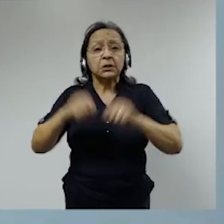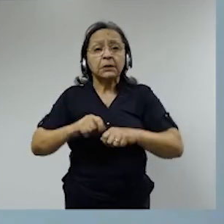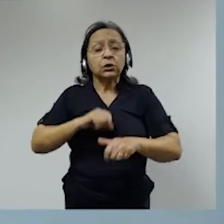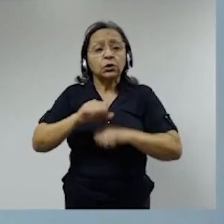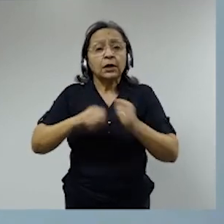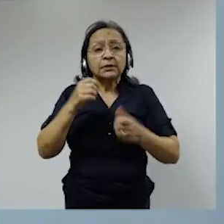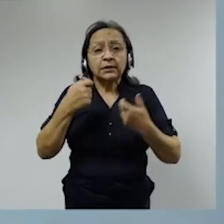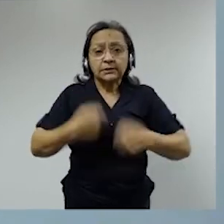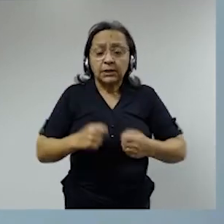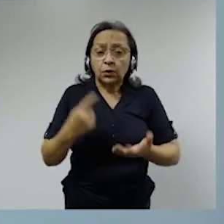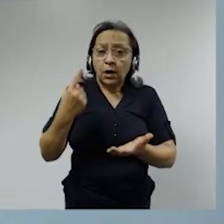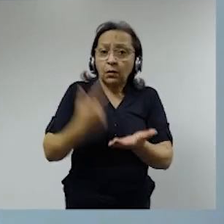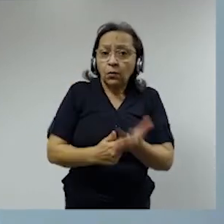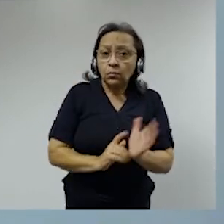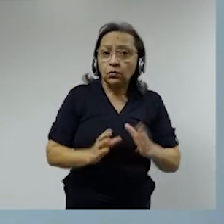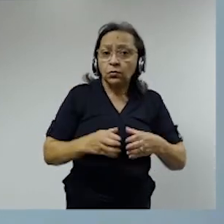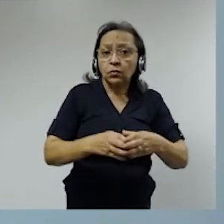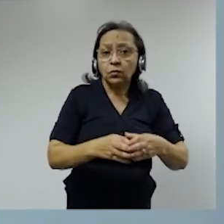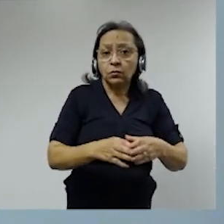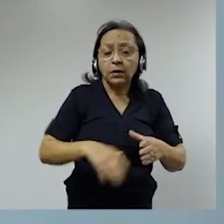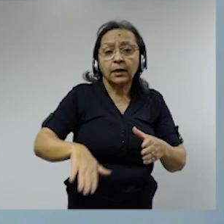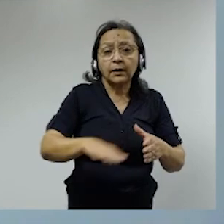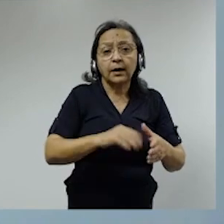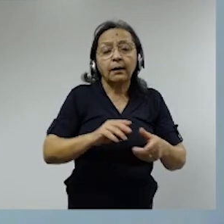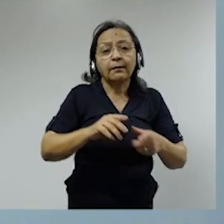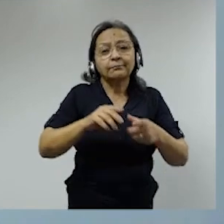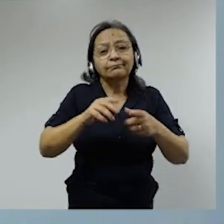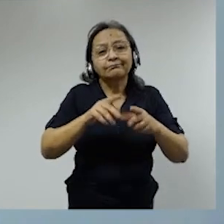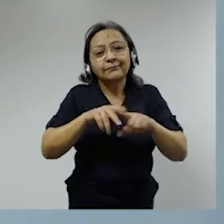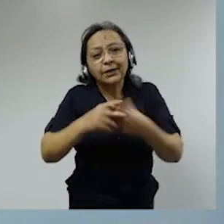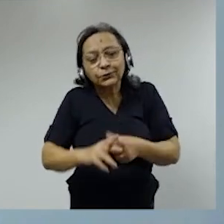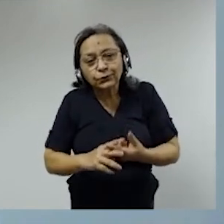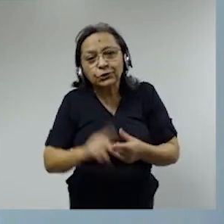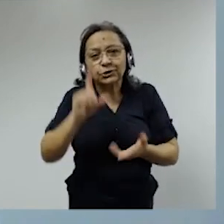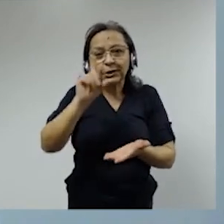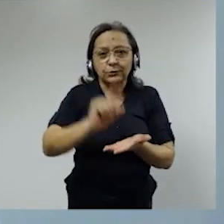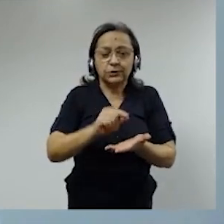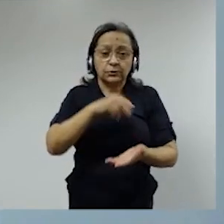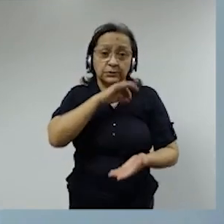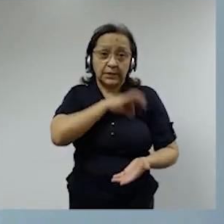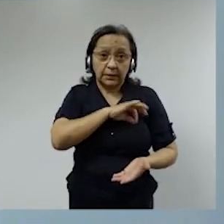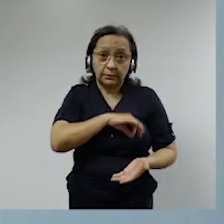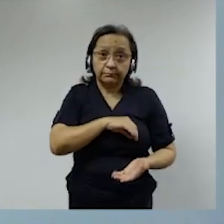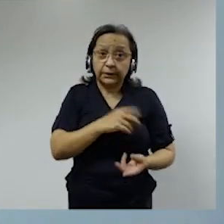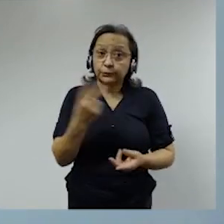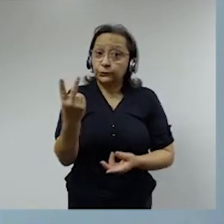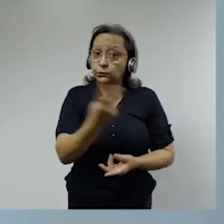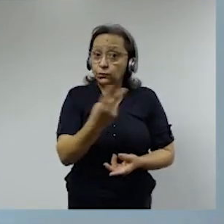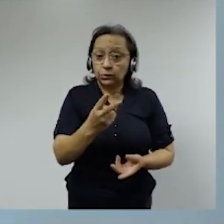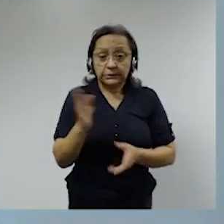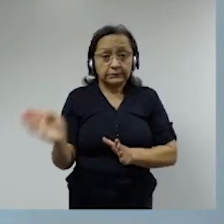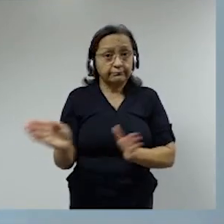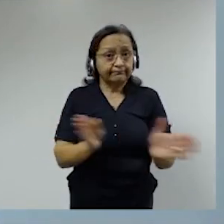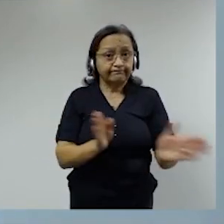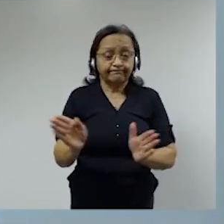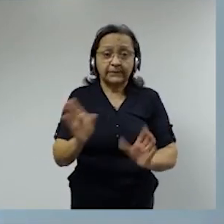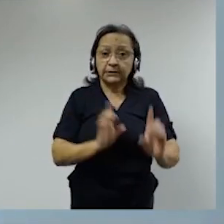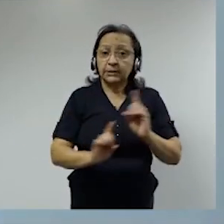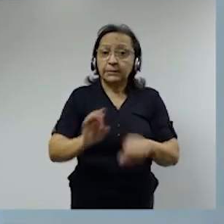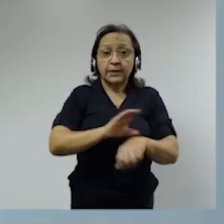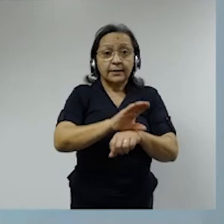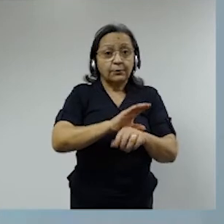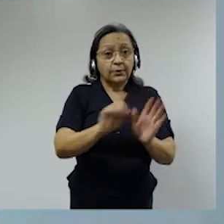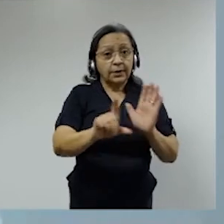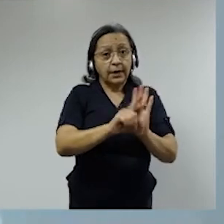acordo ou convenção coletiva para ajuste de redução salarial, ou seja, para os dois, na dinâmica da Constituição,